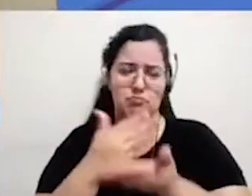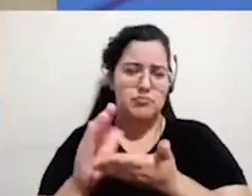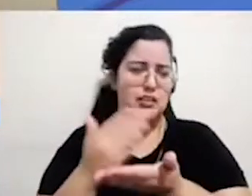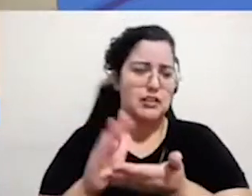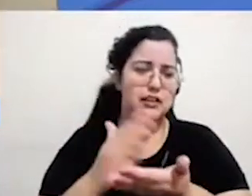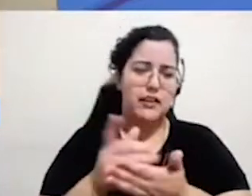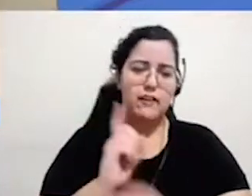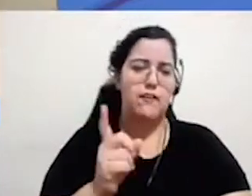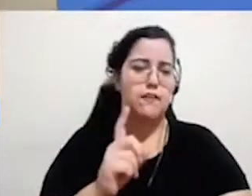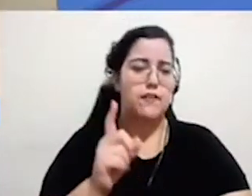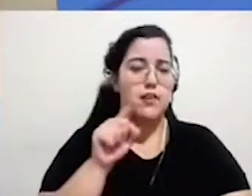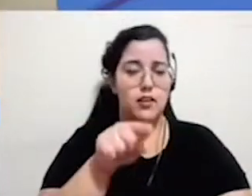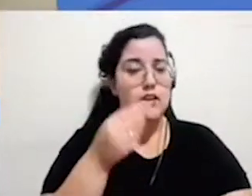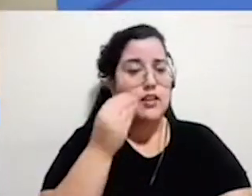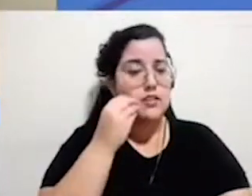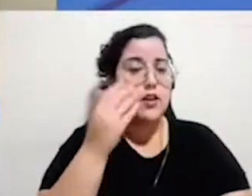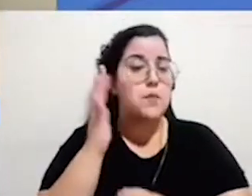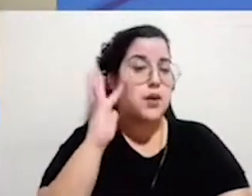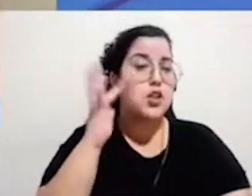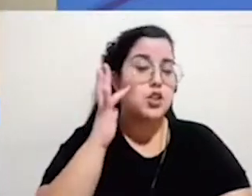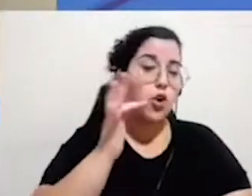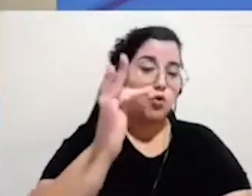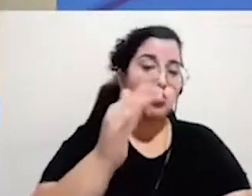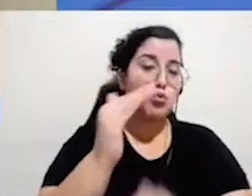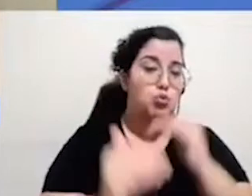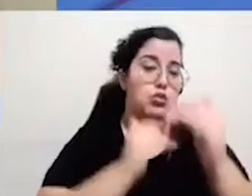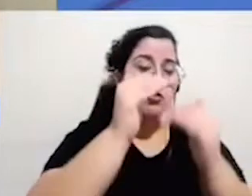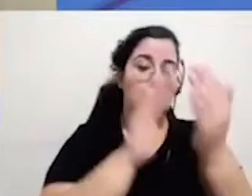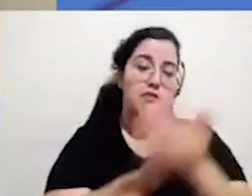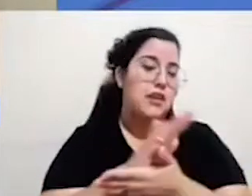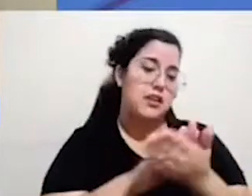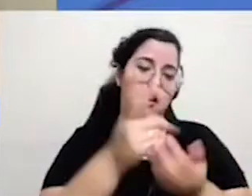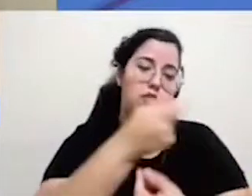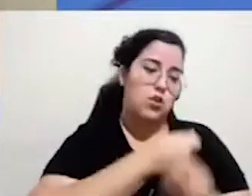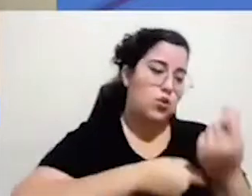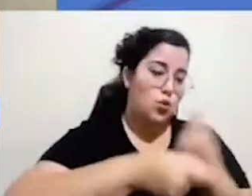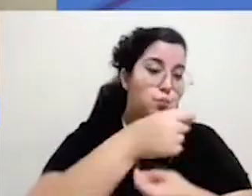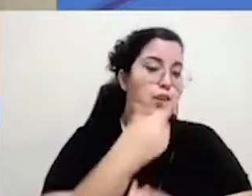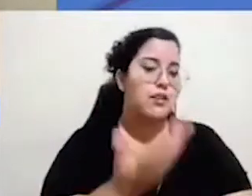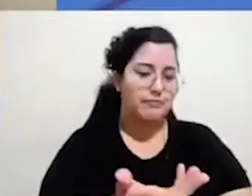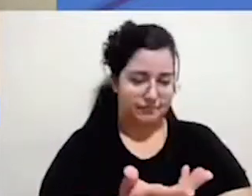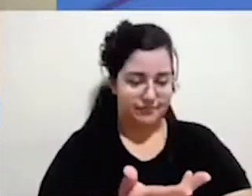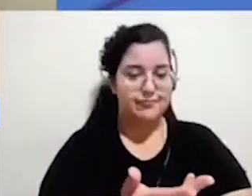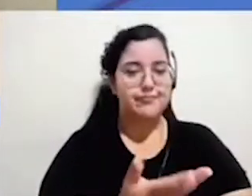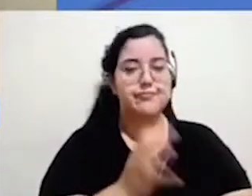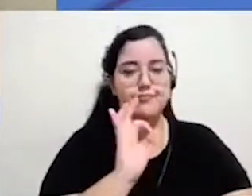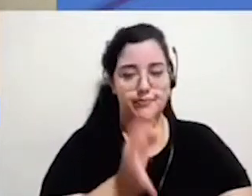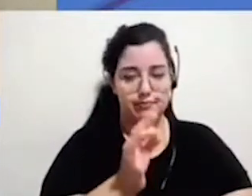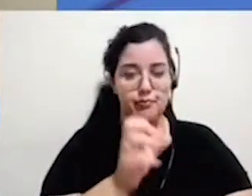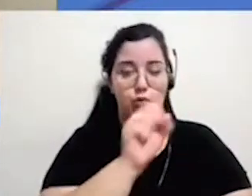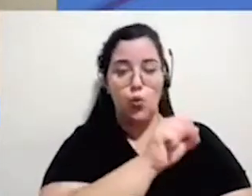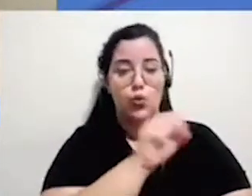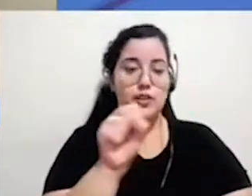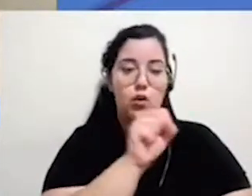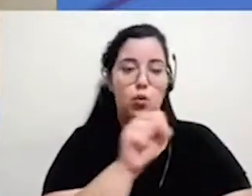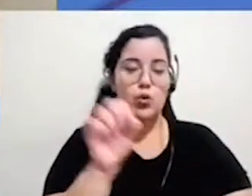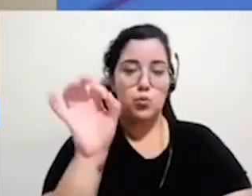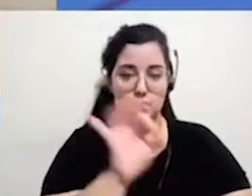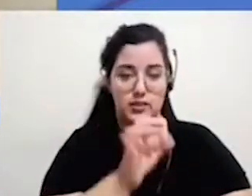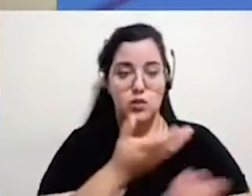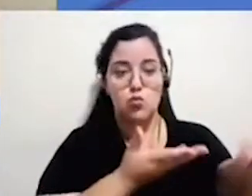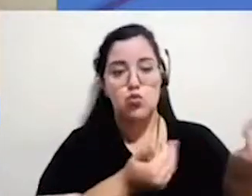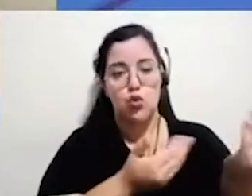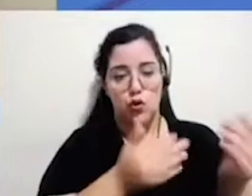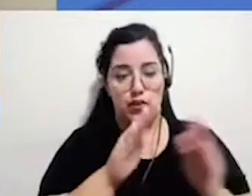esta pujança que o senhor está esperando de desenvolvimento econômico do seu estado, né? Com 88% dos jovens na